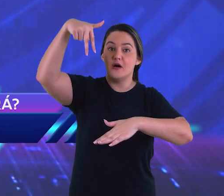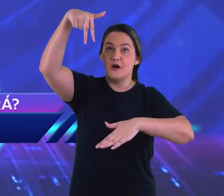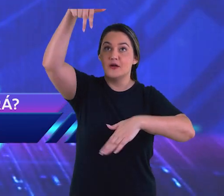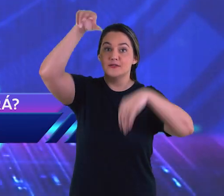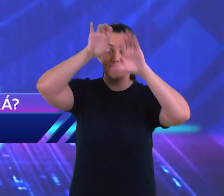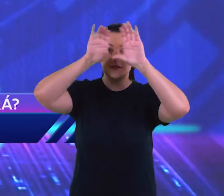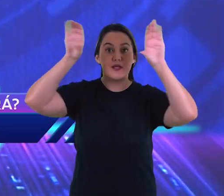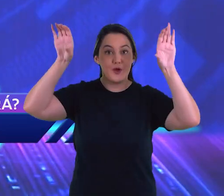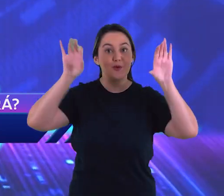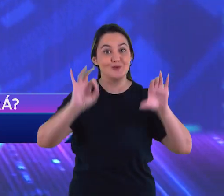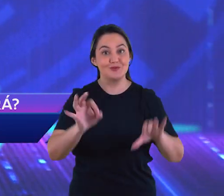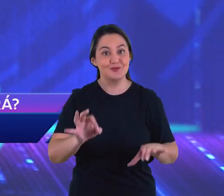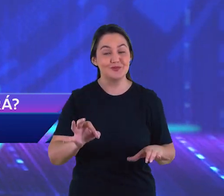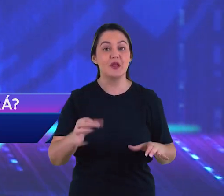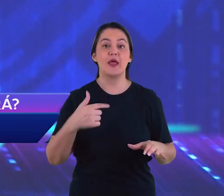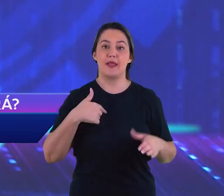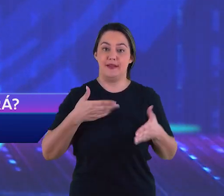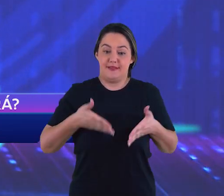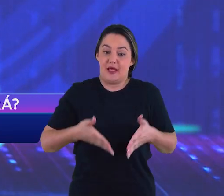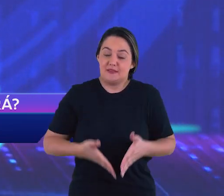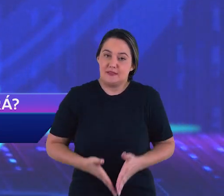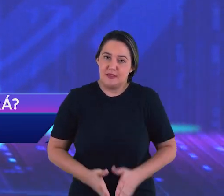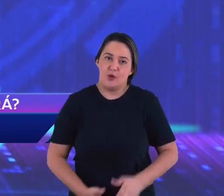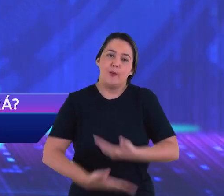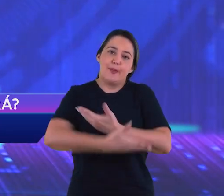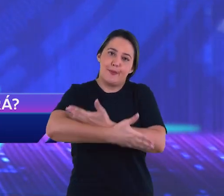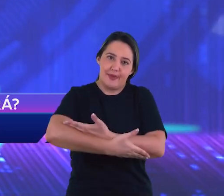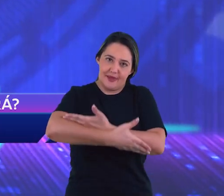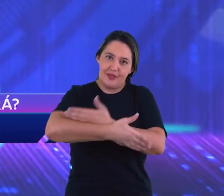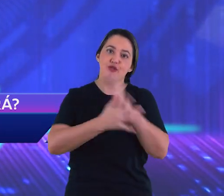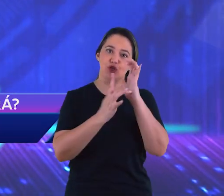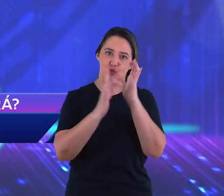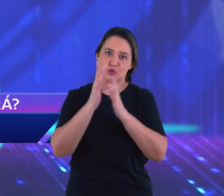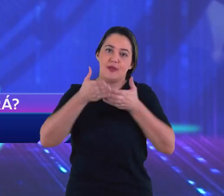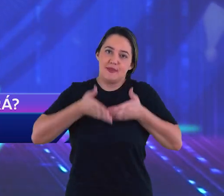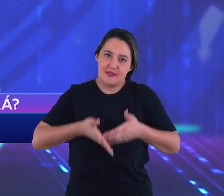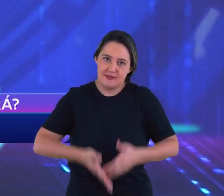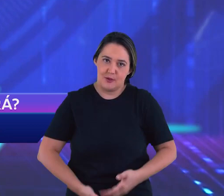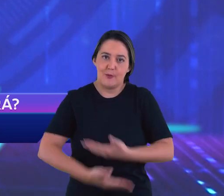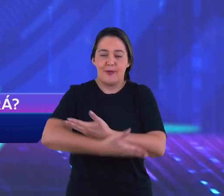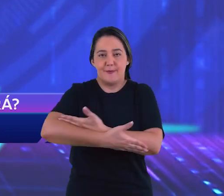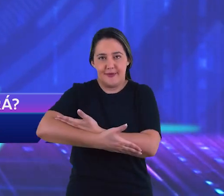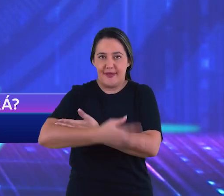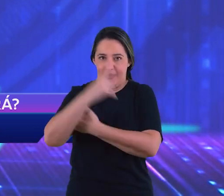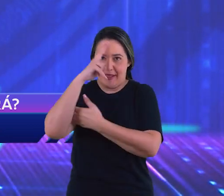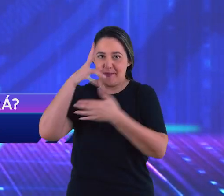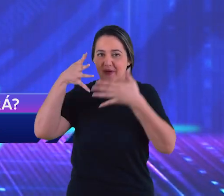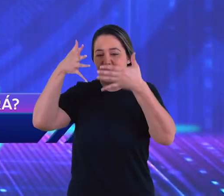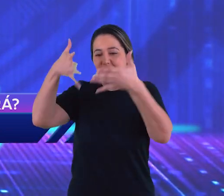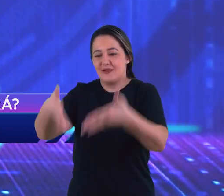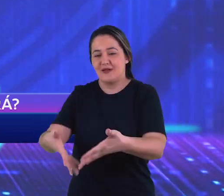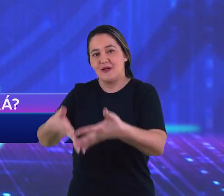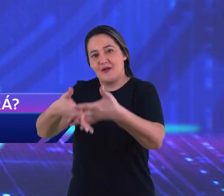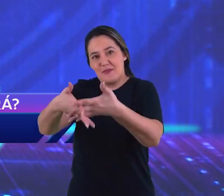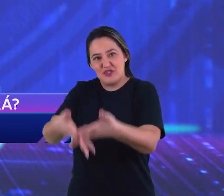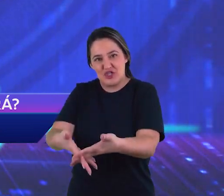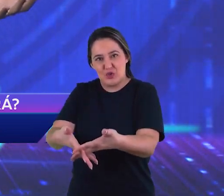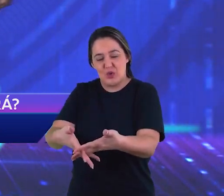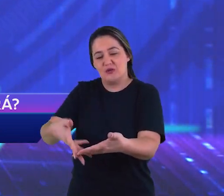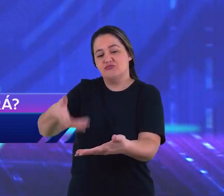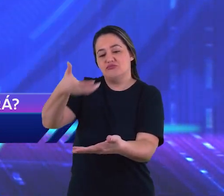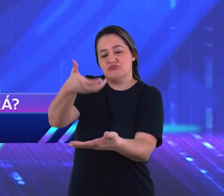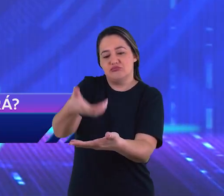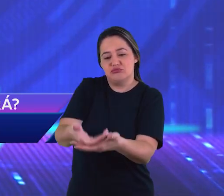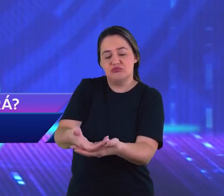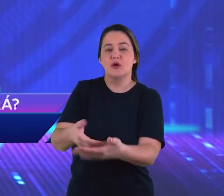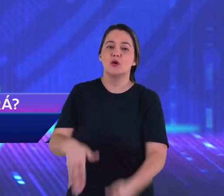à terra como um bebê, nasceu do ventre de Maria, foi colocado numa manjedoura, Viveu